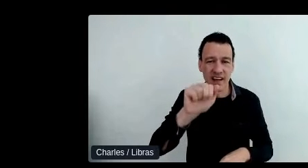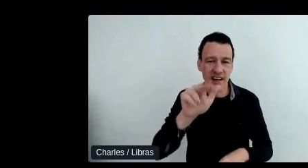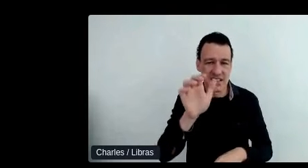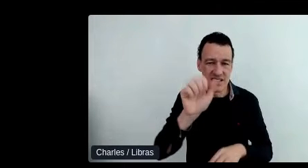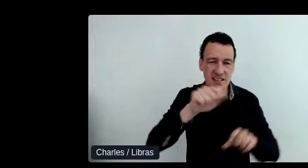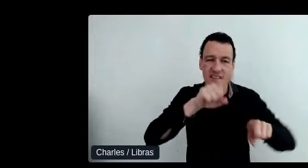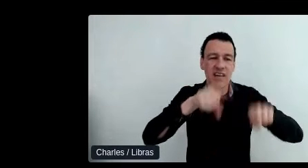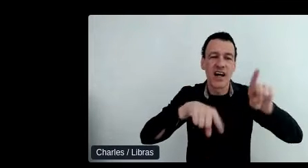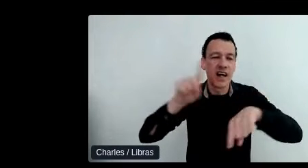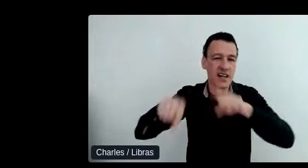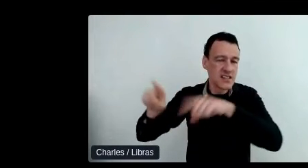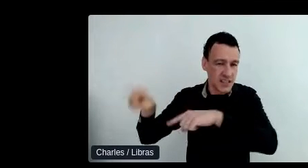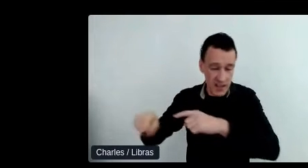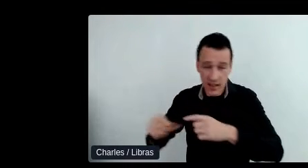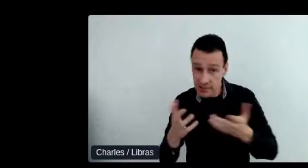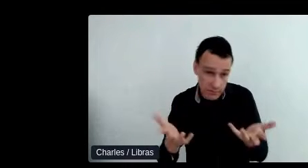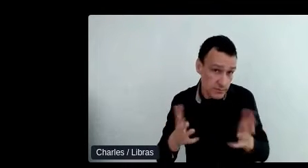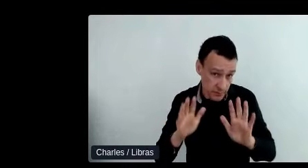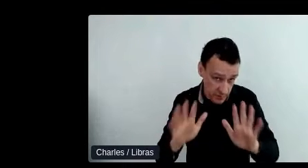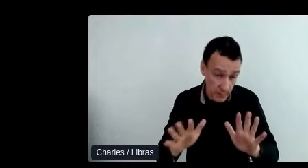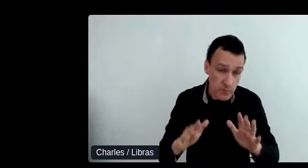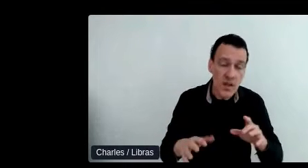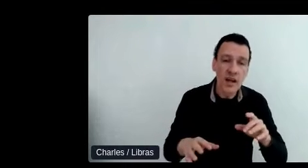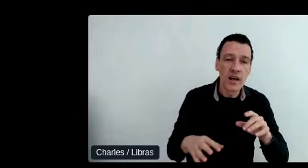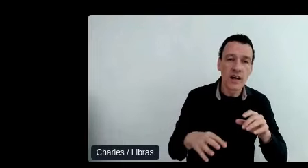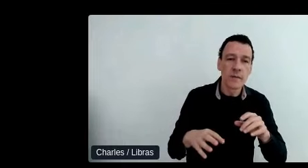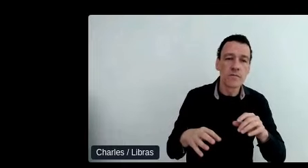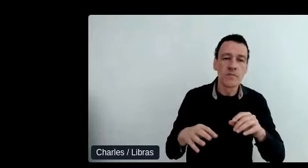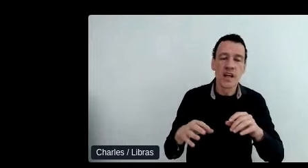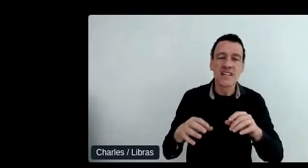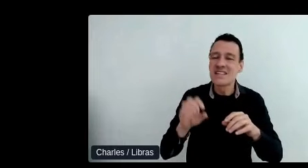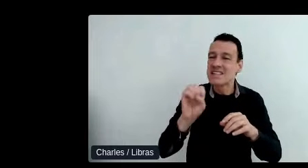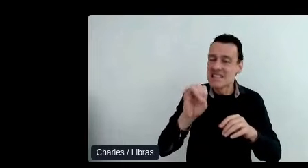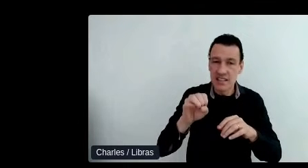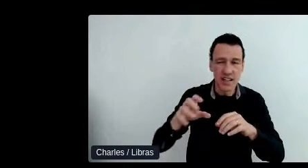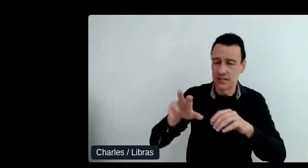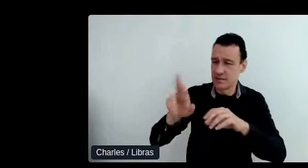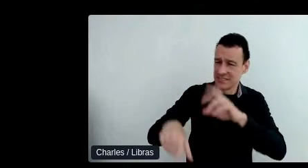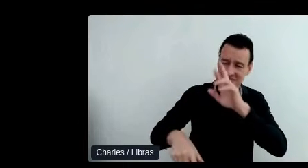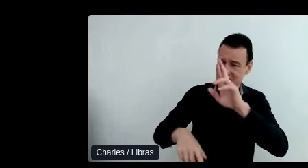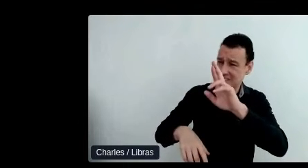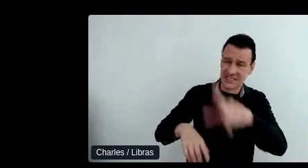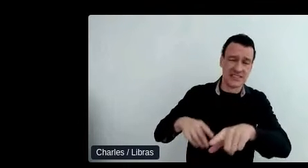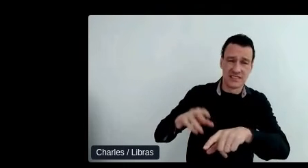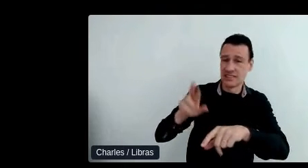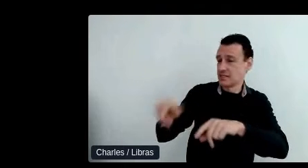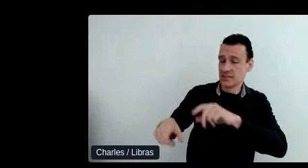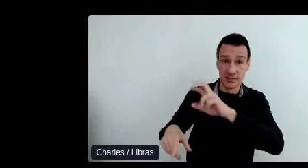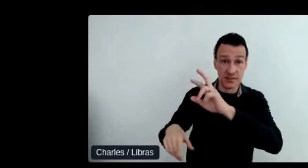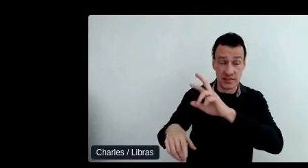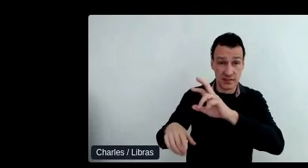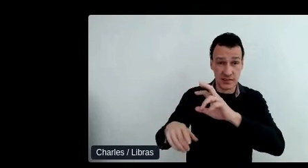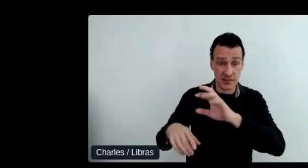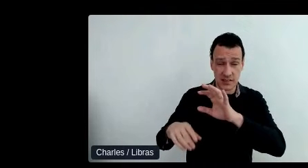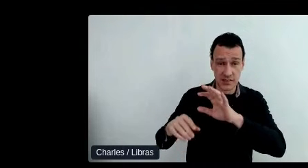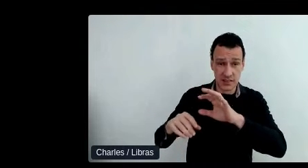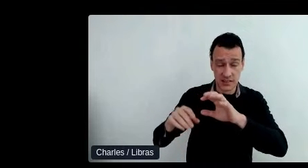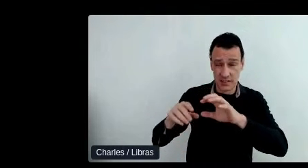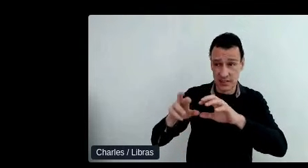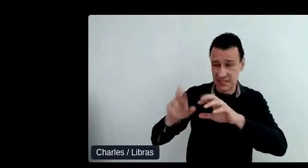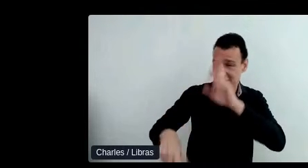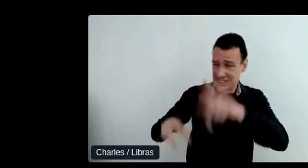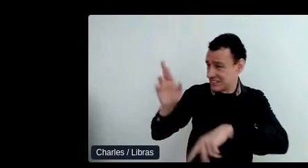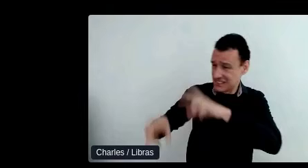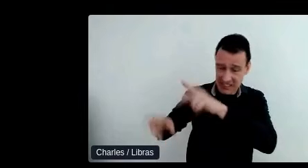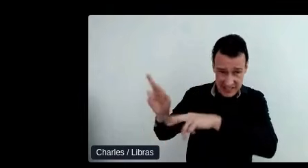no previsto. Quando a variedade está alta, a previsão deu muito alta